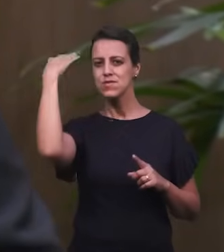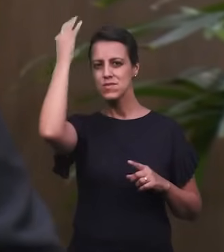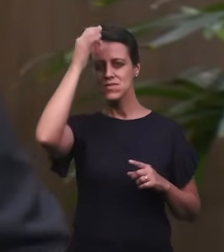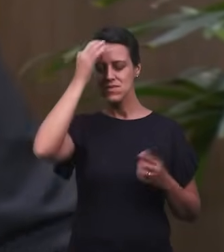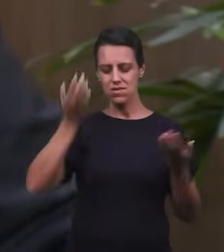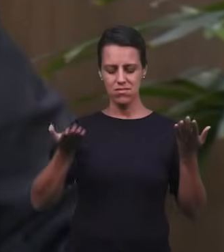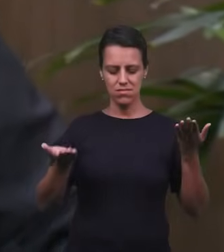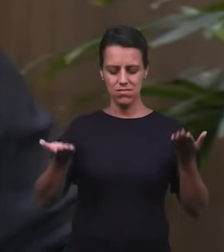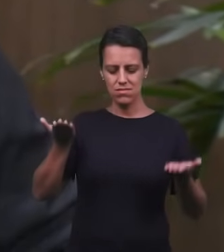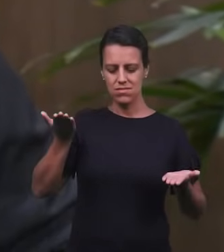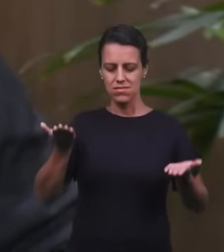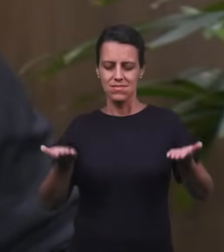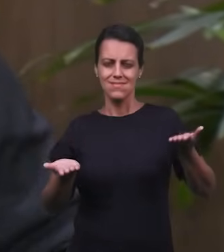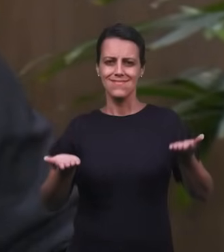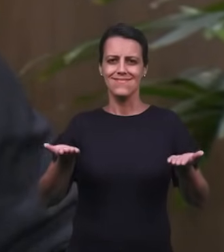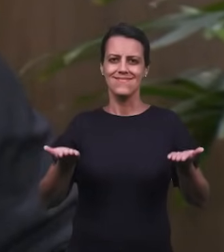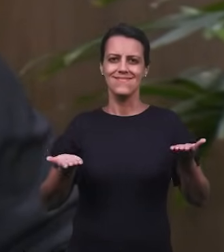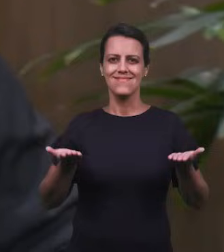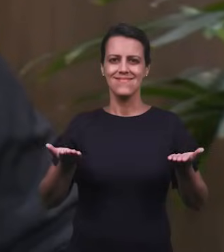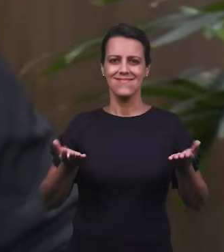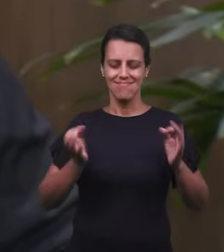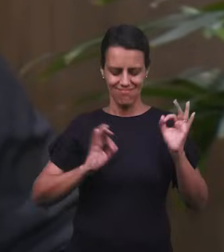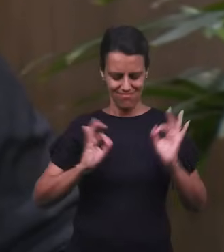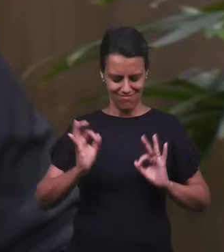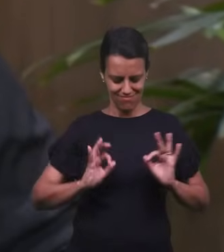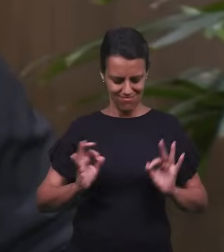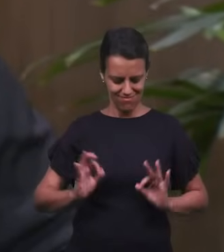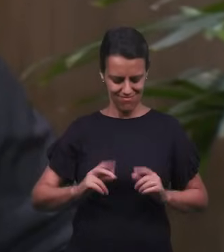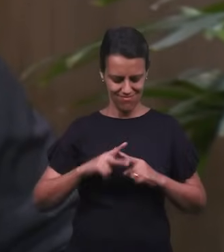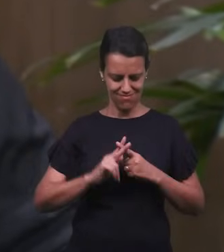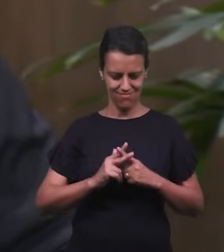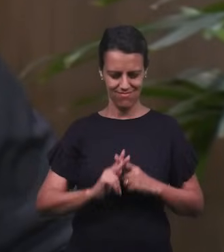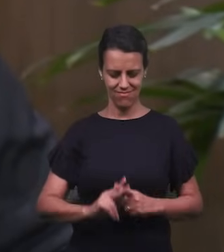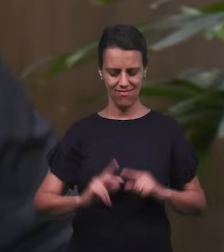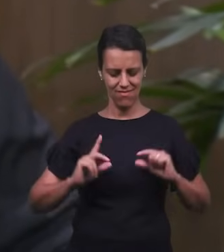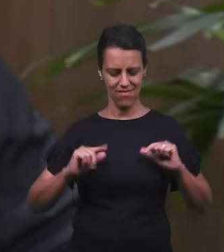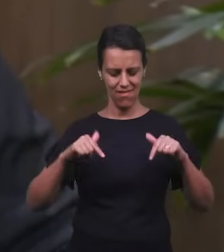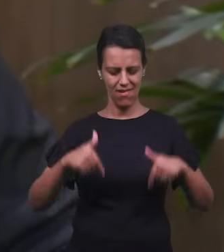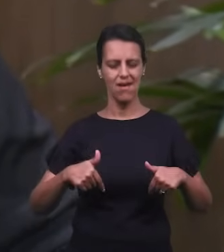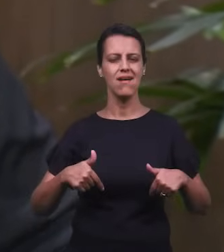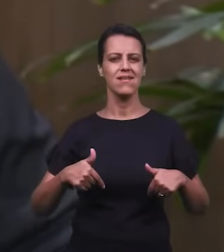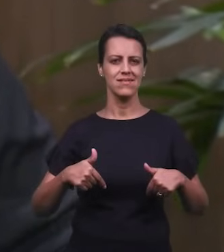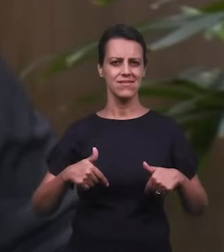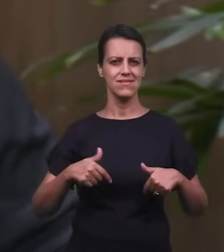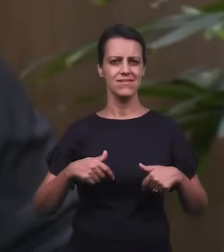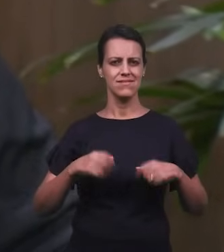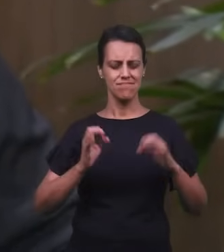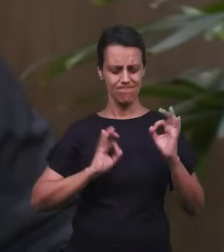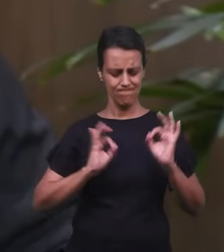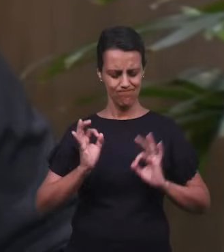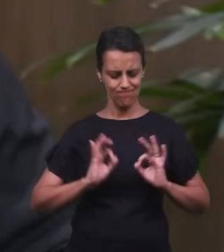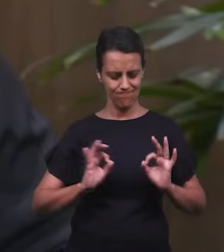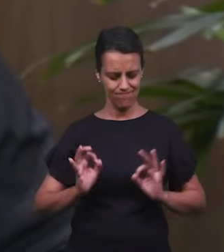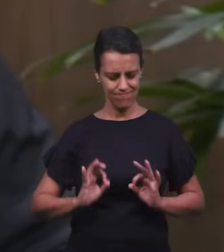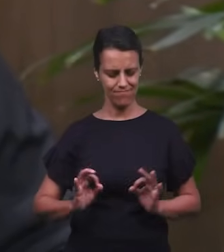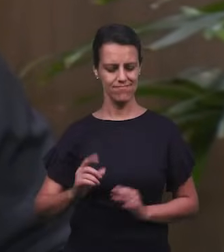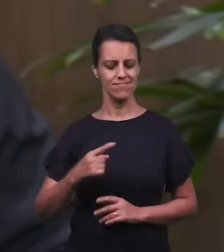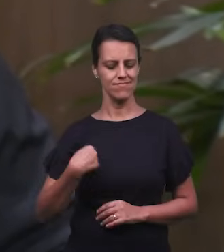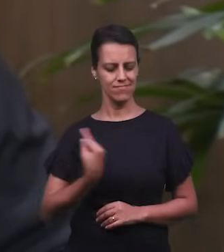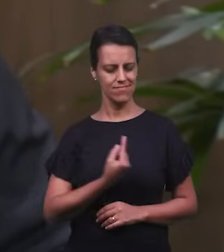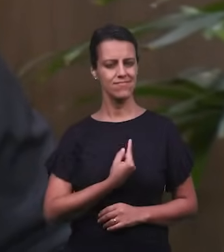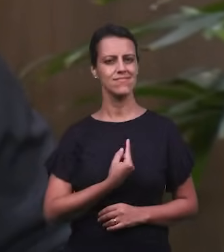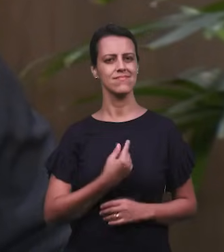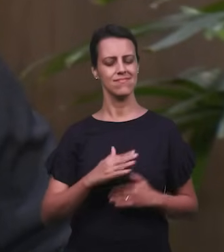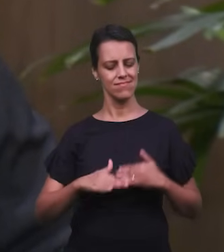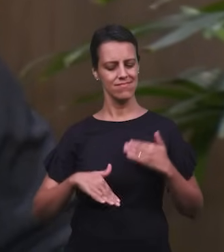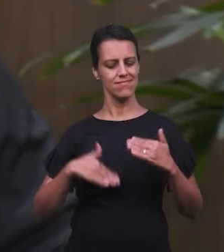que ele nos aperfeiçoa cada dia. Glória a Deus. E ele vai operando e nos moldando para que